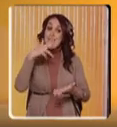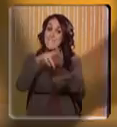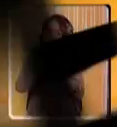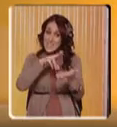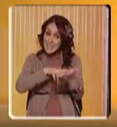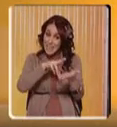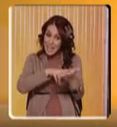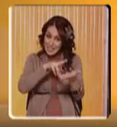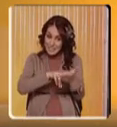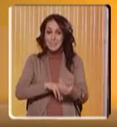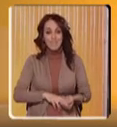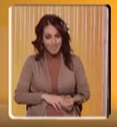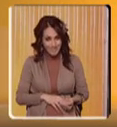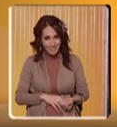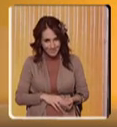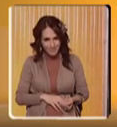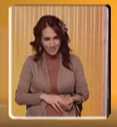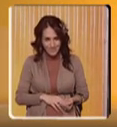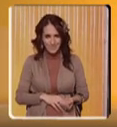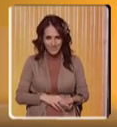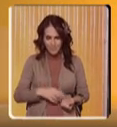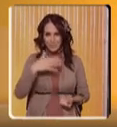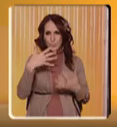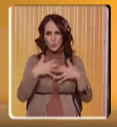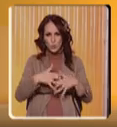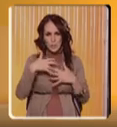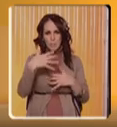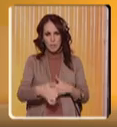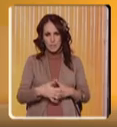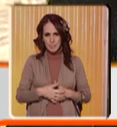verdade. E vamos à próxima questão. Próxima dúvida.